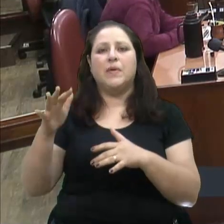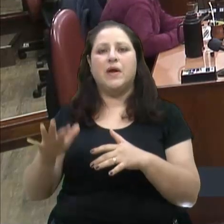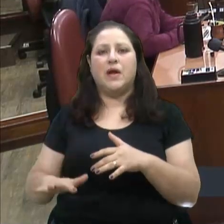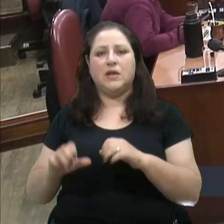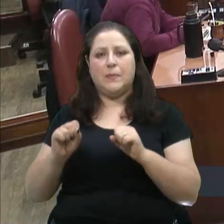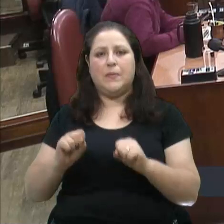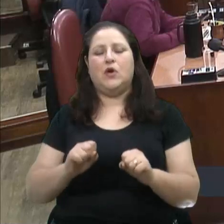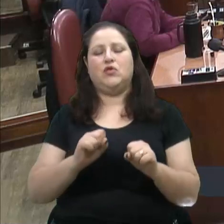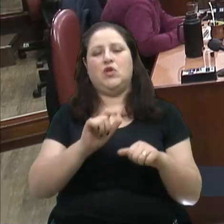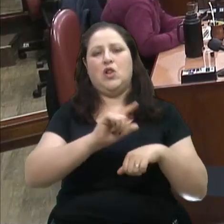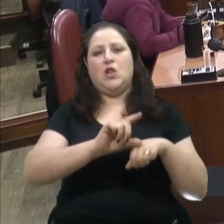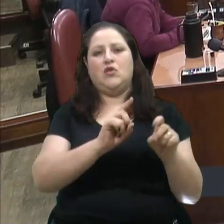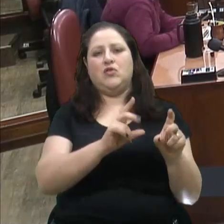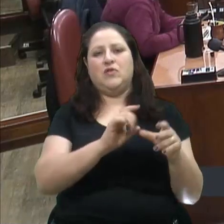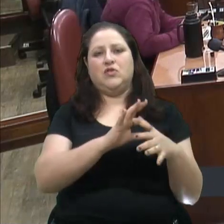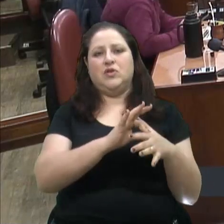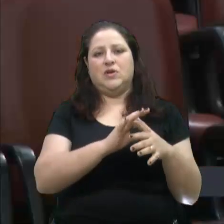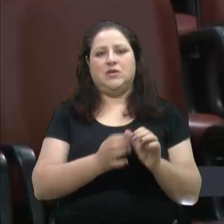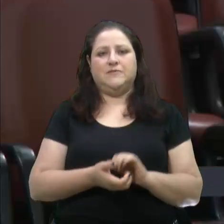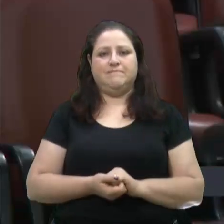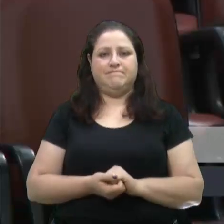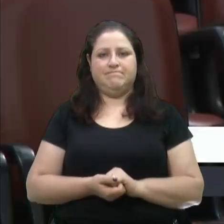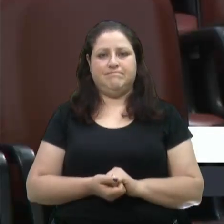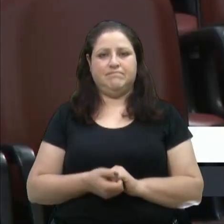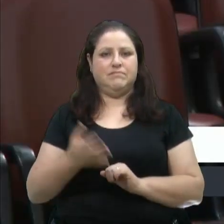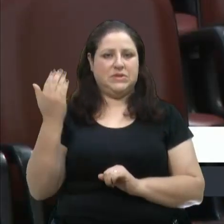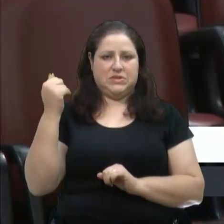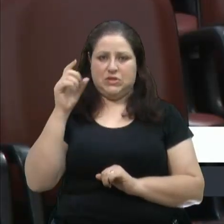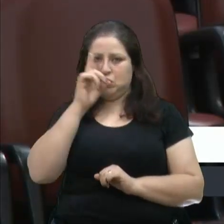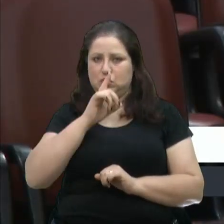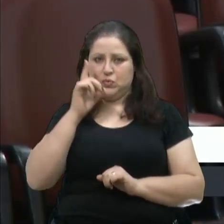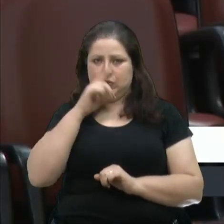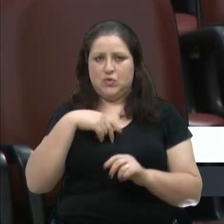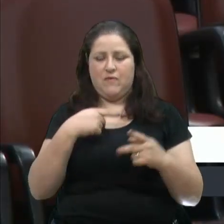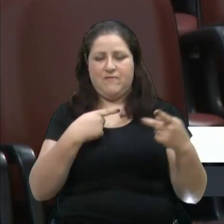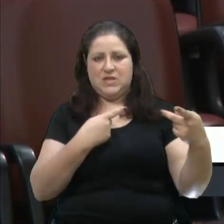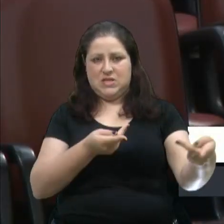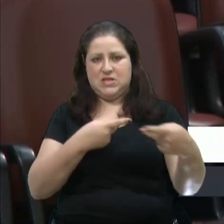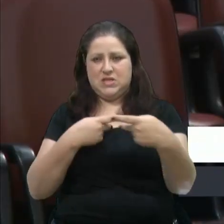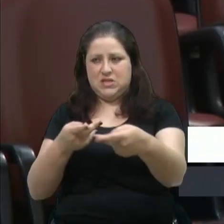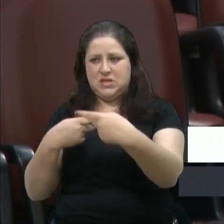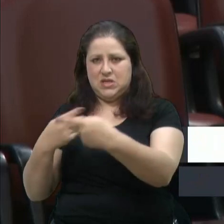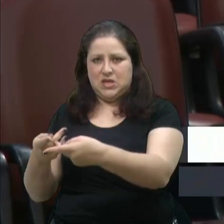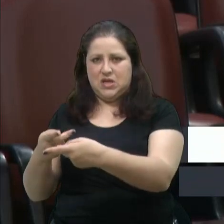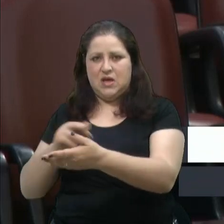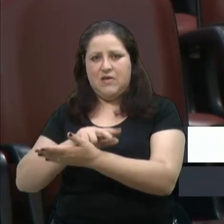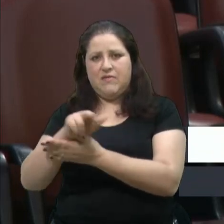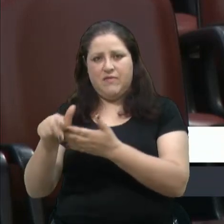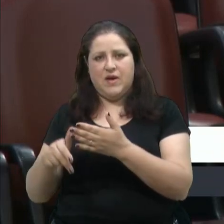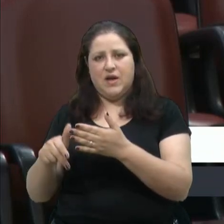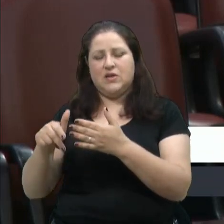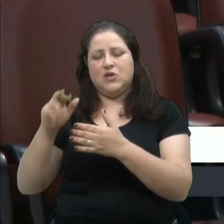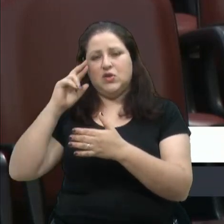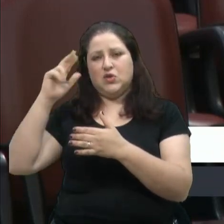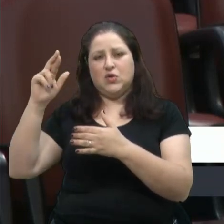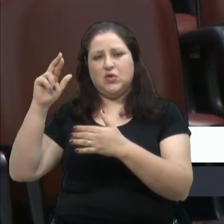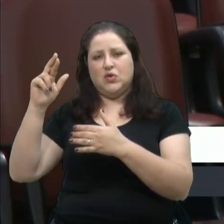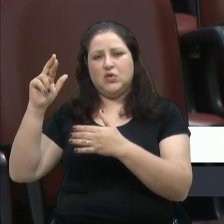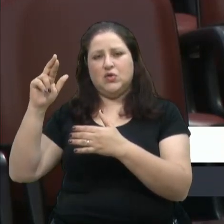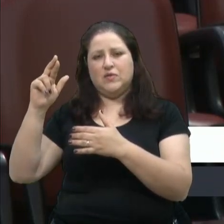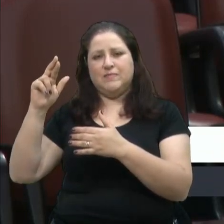no açougue tive esse final de semana domingo agora tive fazendo umas visitas no diversos pecuarista que